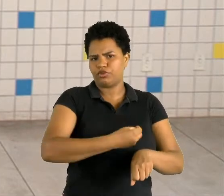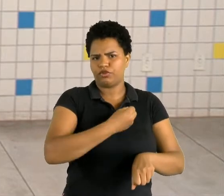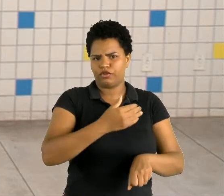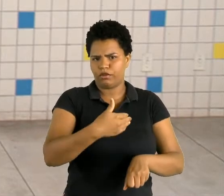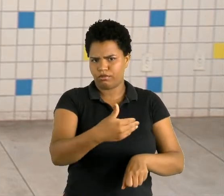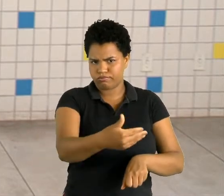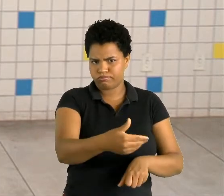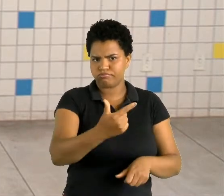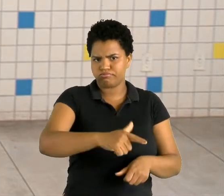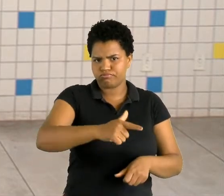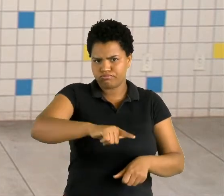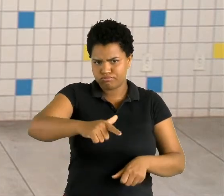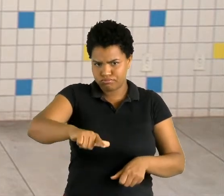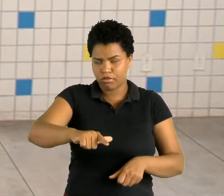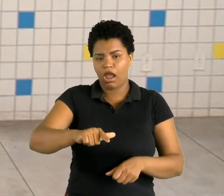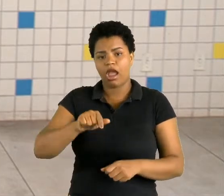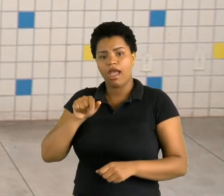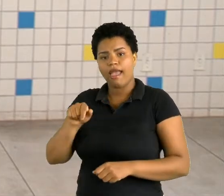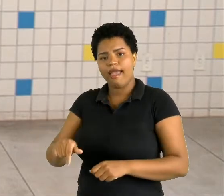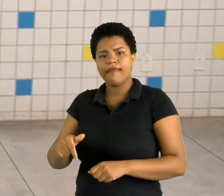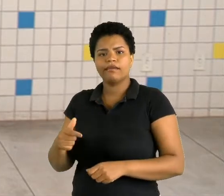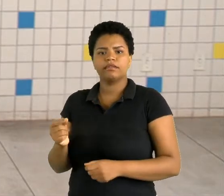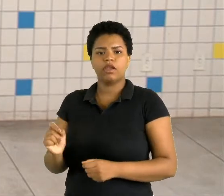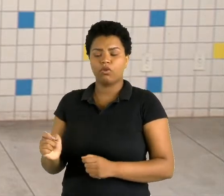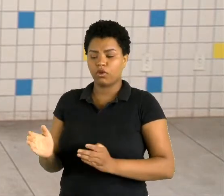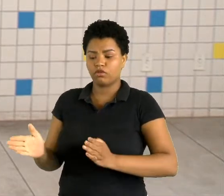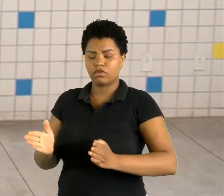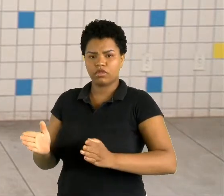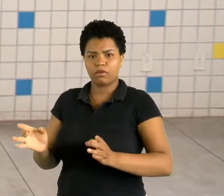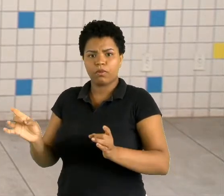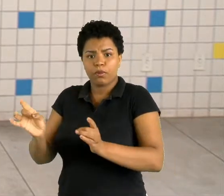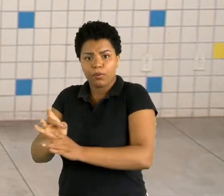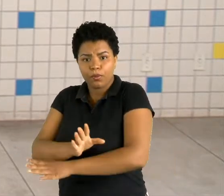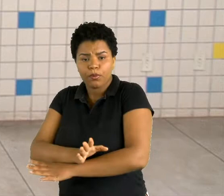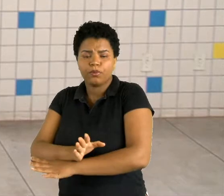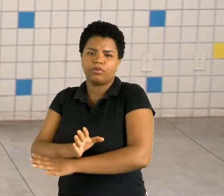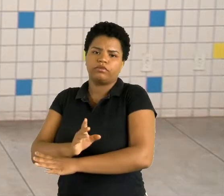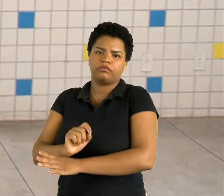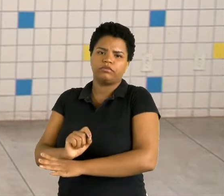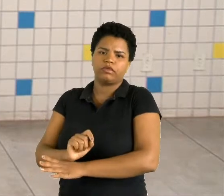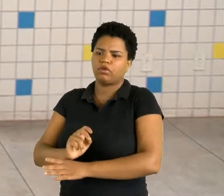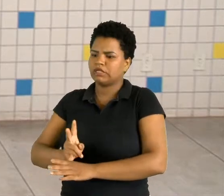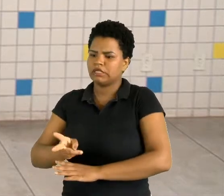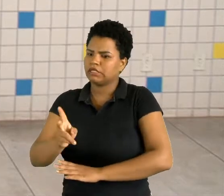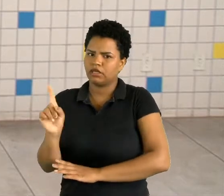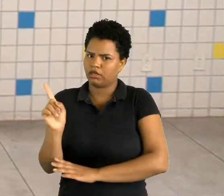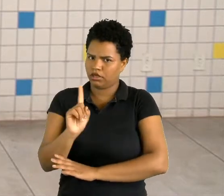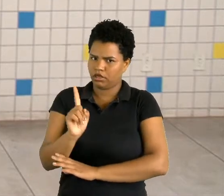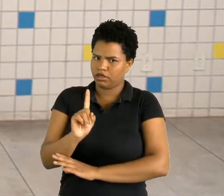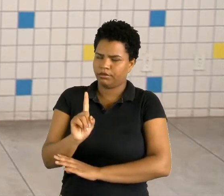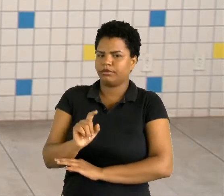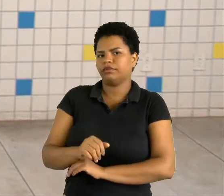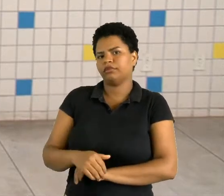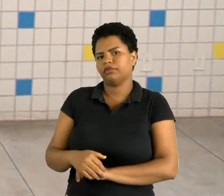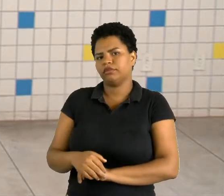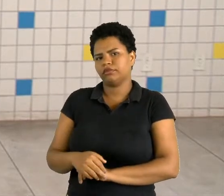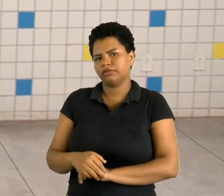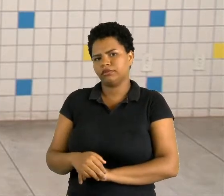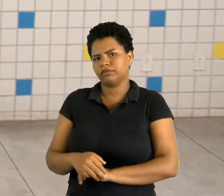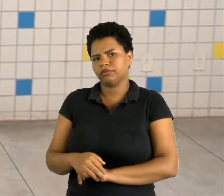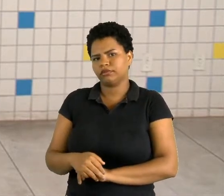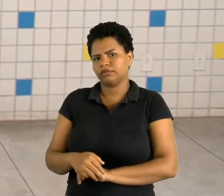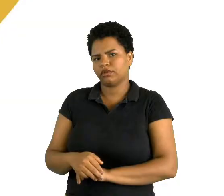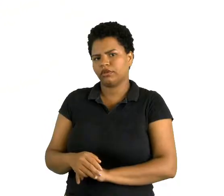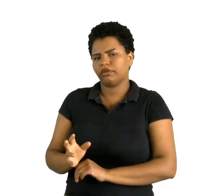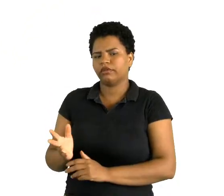a outra acontece temporariamente, é algo casual, não é sempre, não é